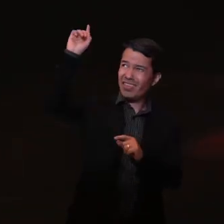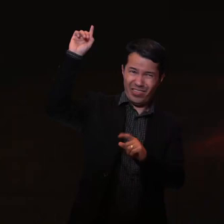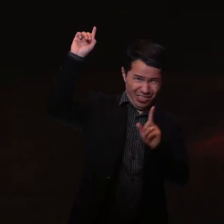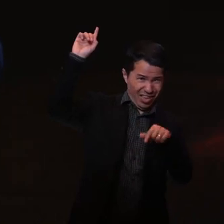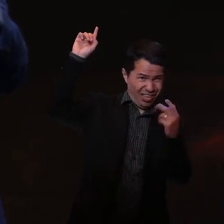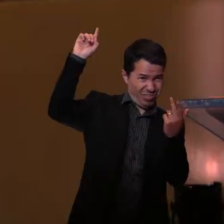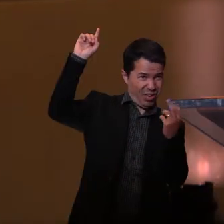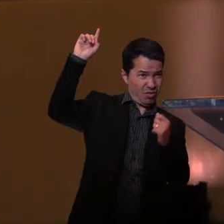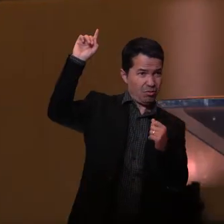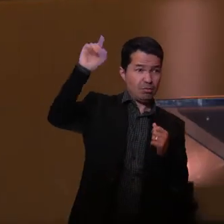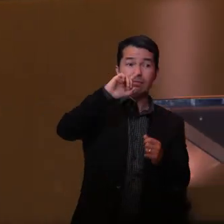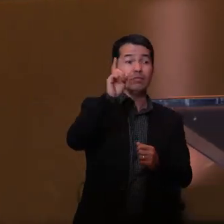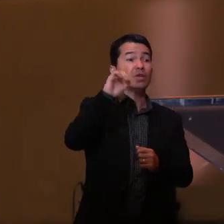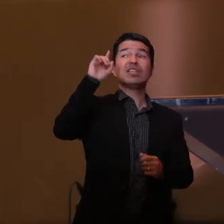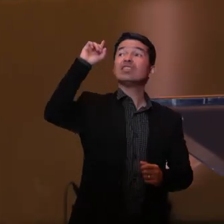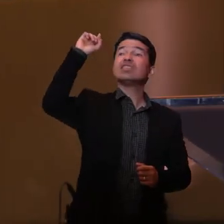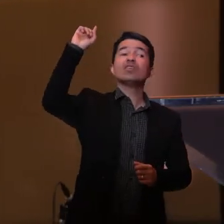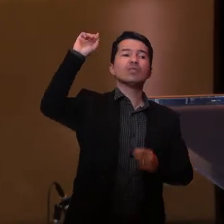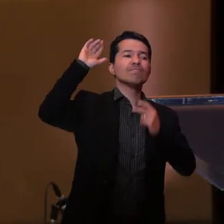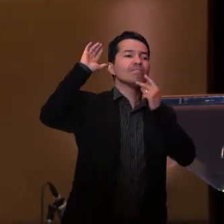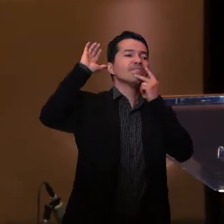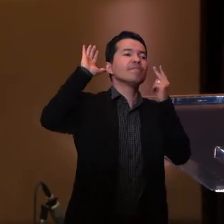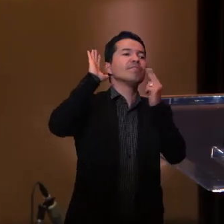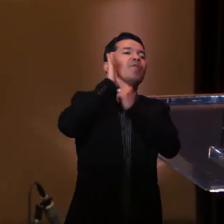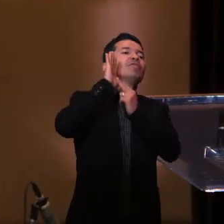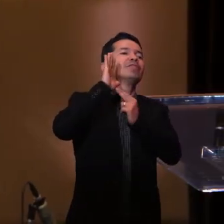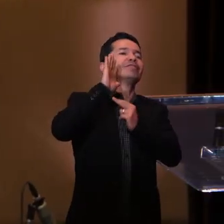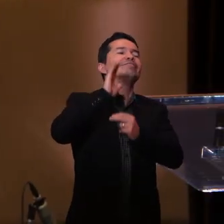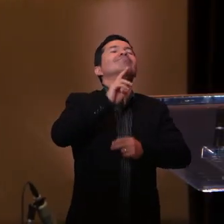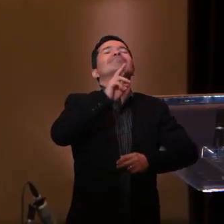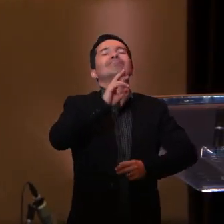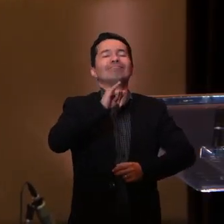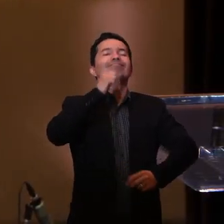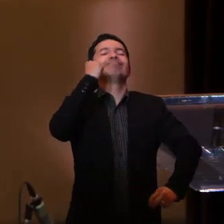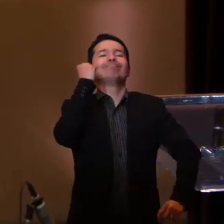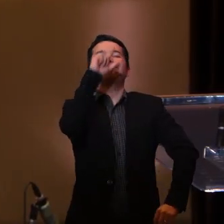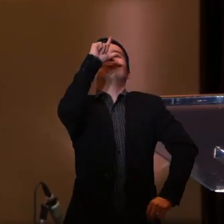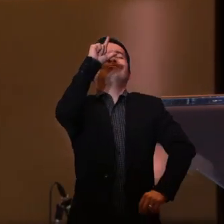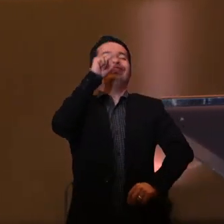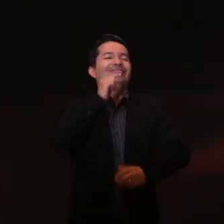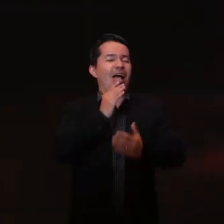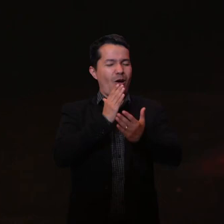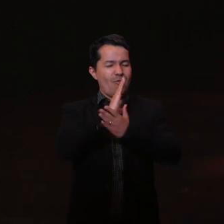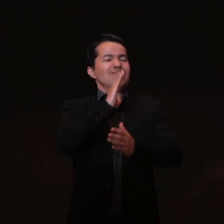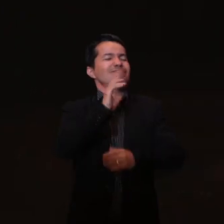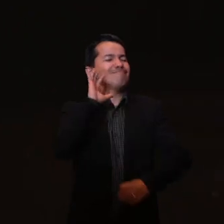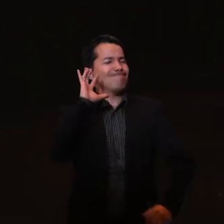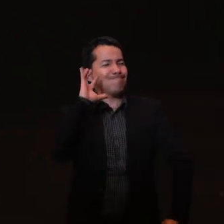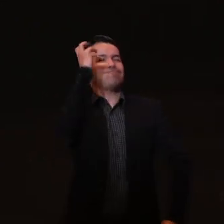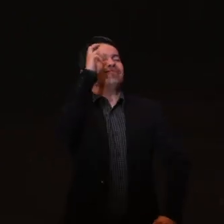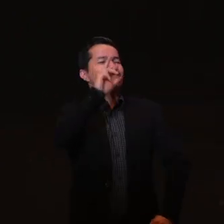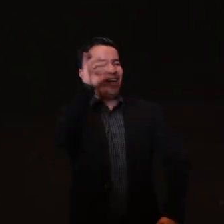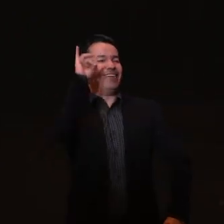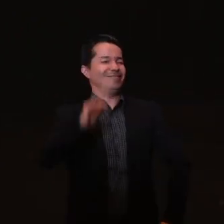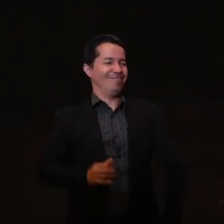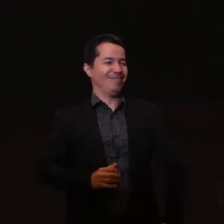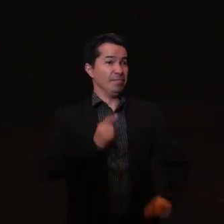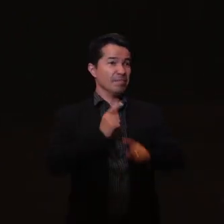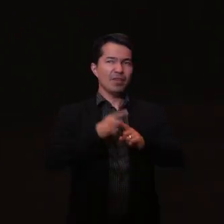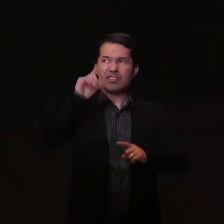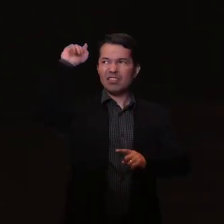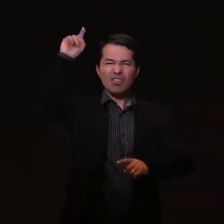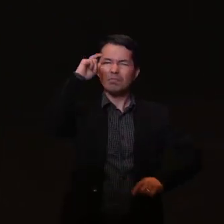expectativa, ela é uma certeza. Porque ela é uma esperança certa, que